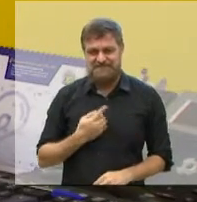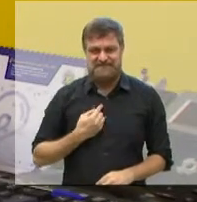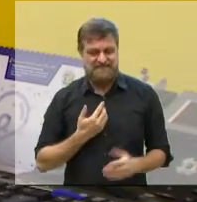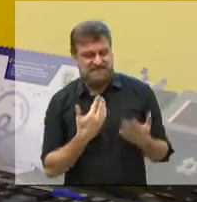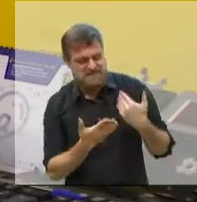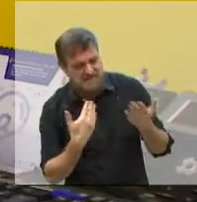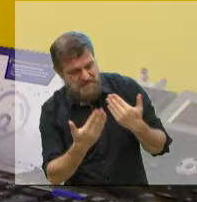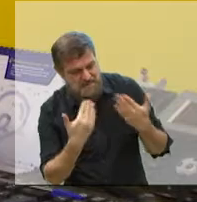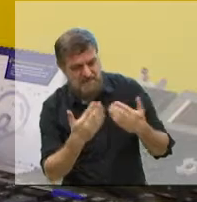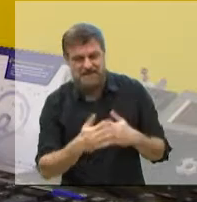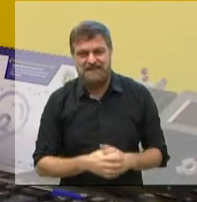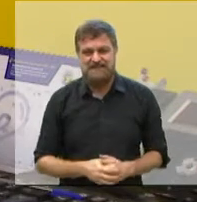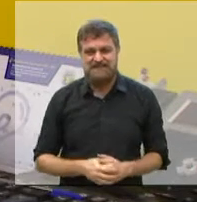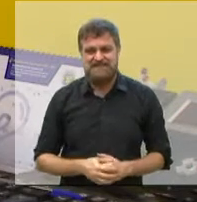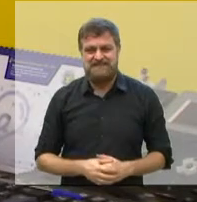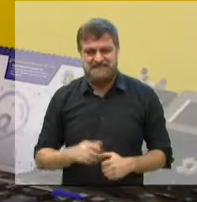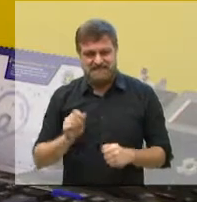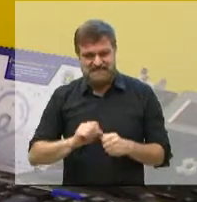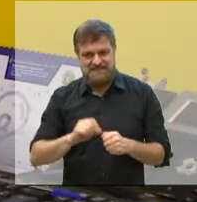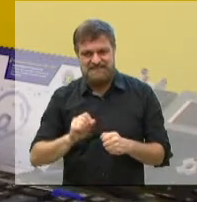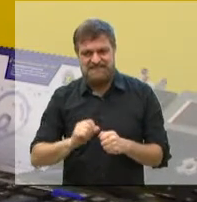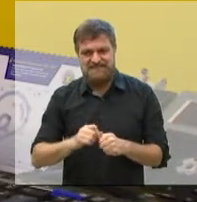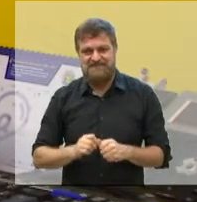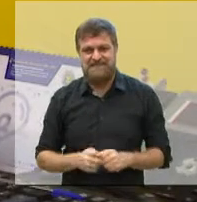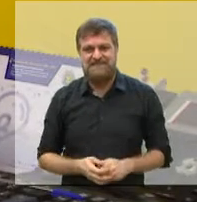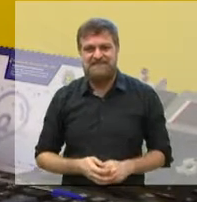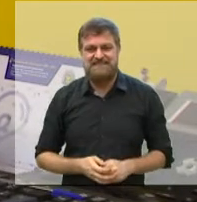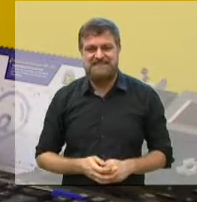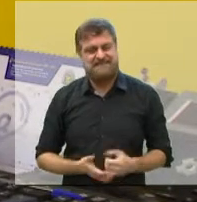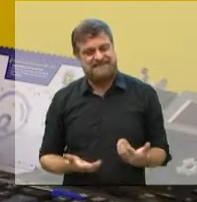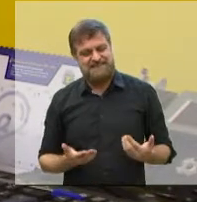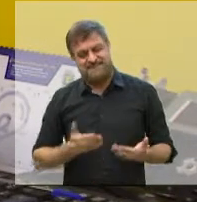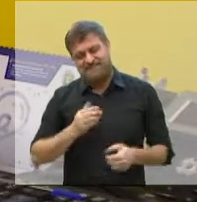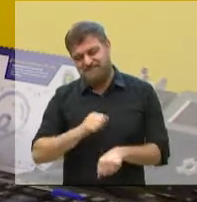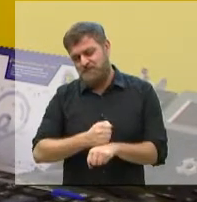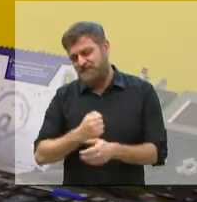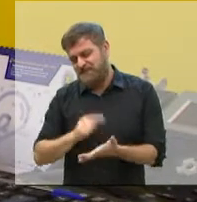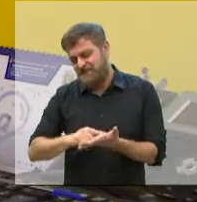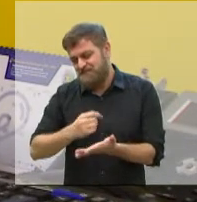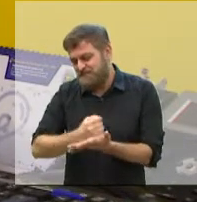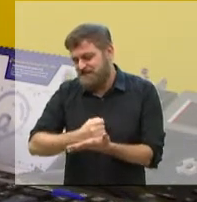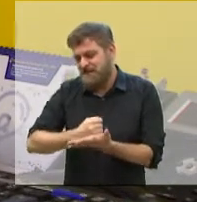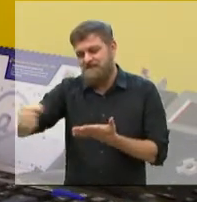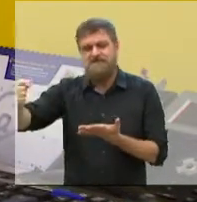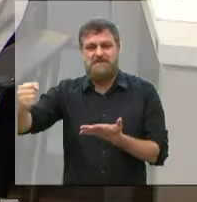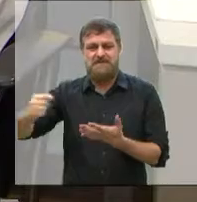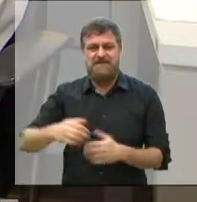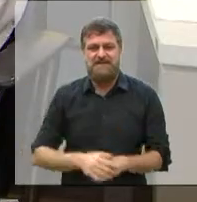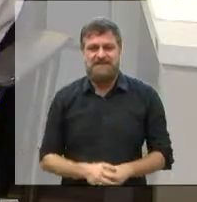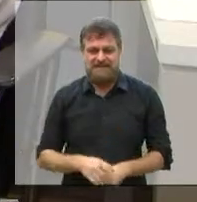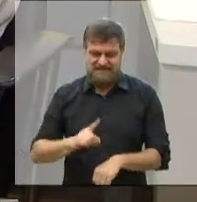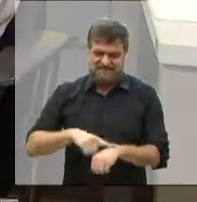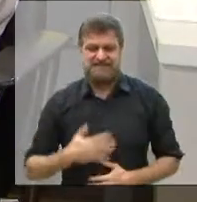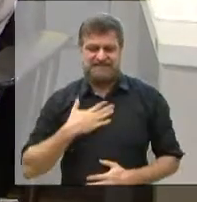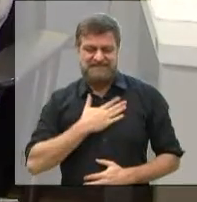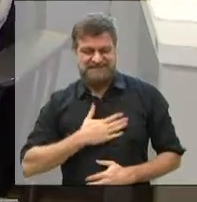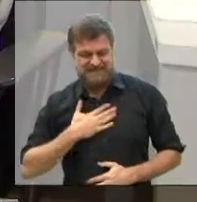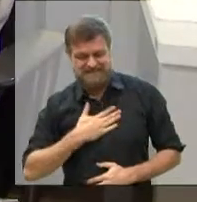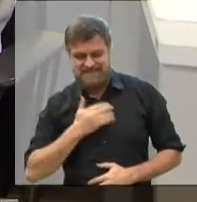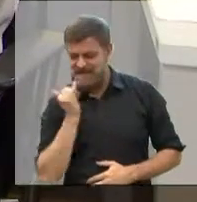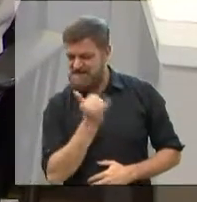nosso caso aqui, a gente faz aquela carinha, né? Pô, mas já, né? E eu gostaria... Pena que nosso tempo é